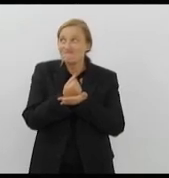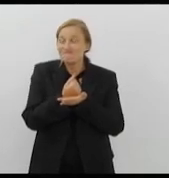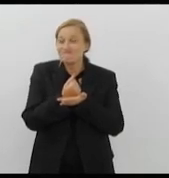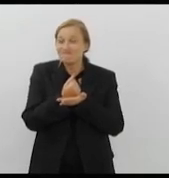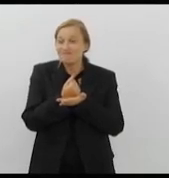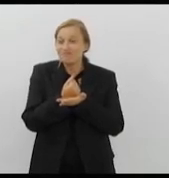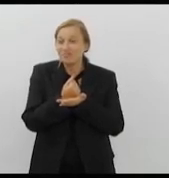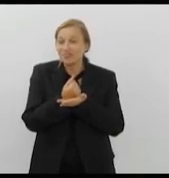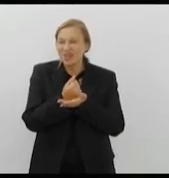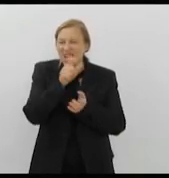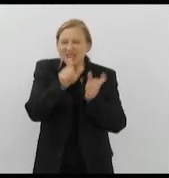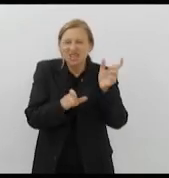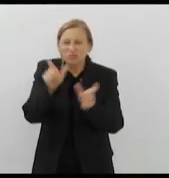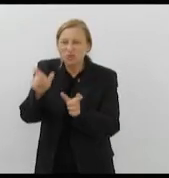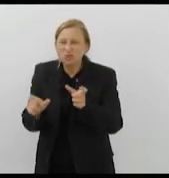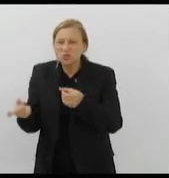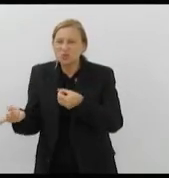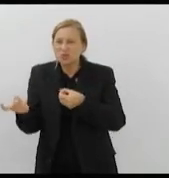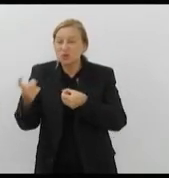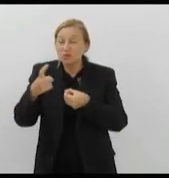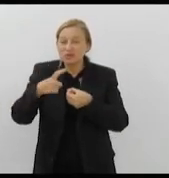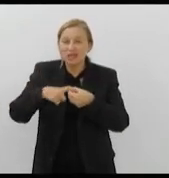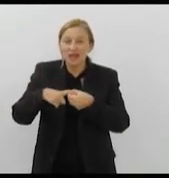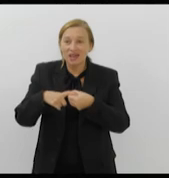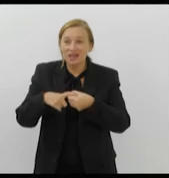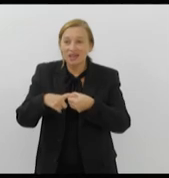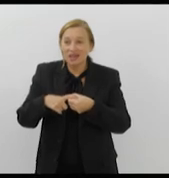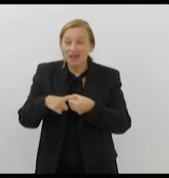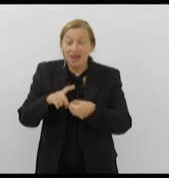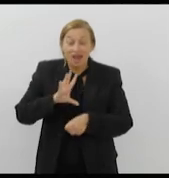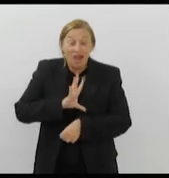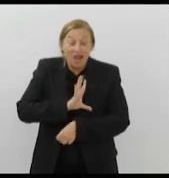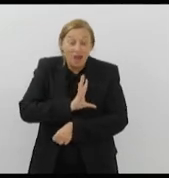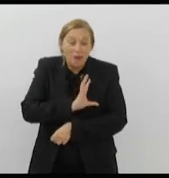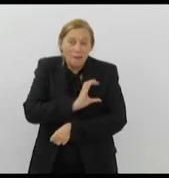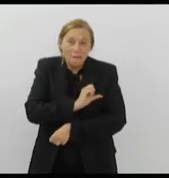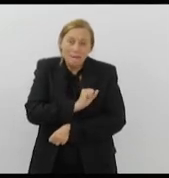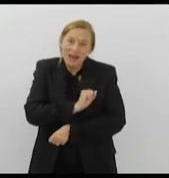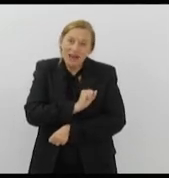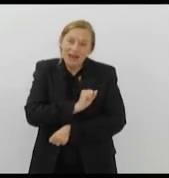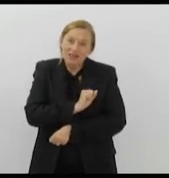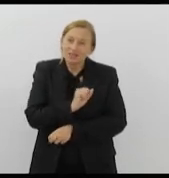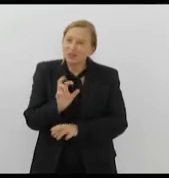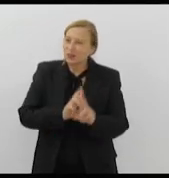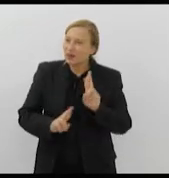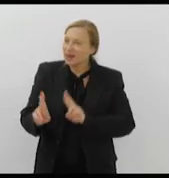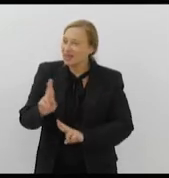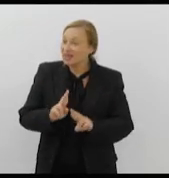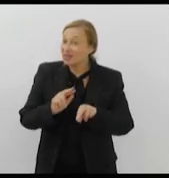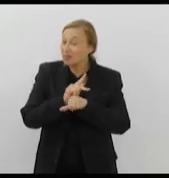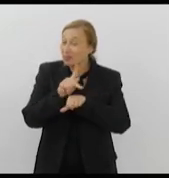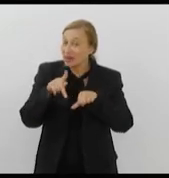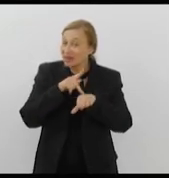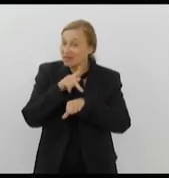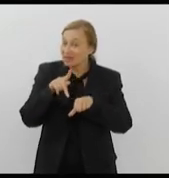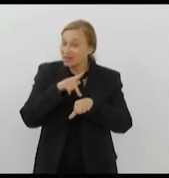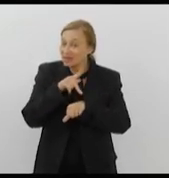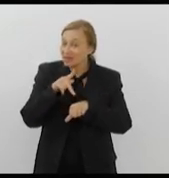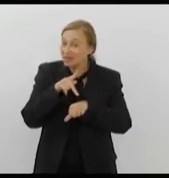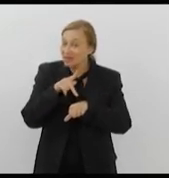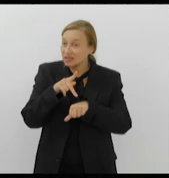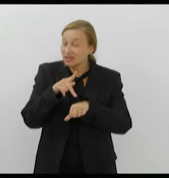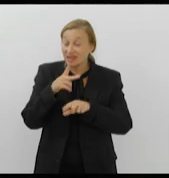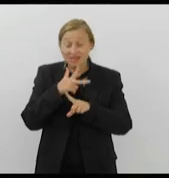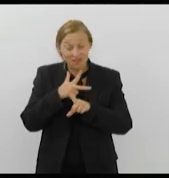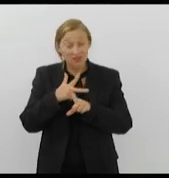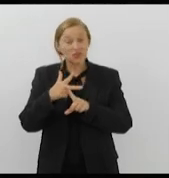as pessoas voltarem a se ufanar, né, em relação ao nosso país, do que essa